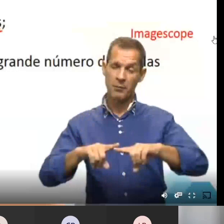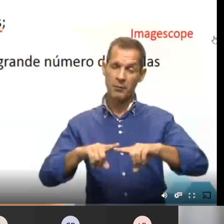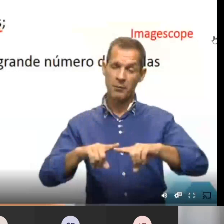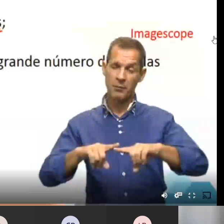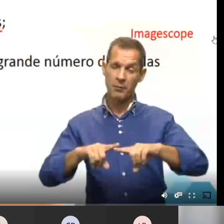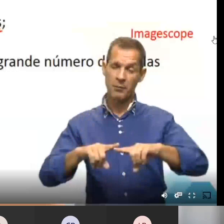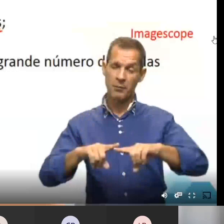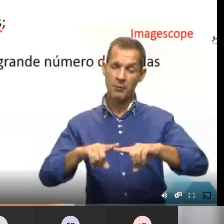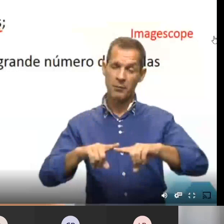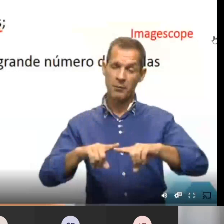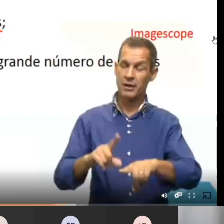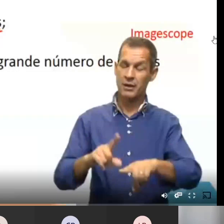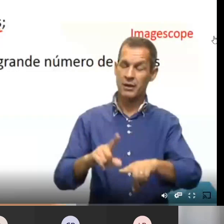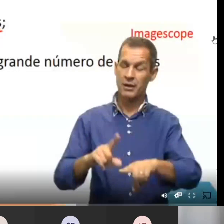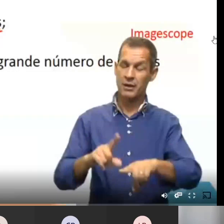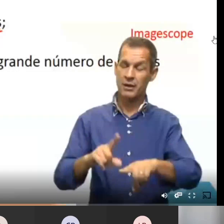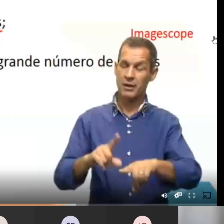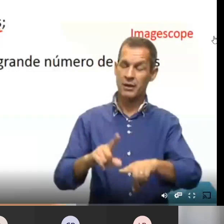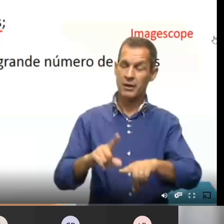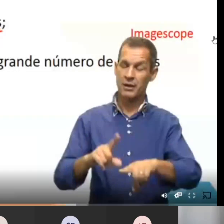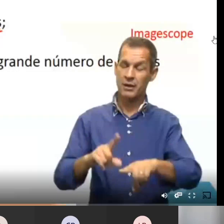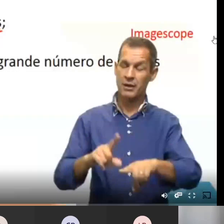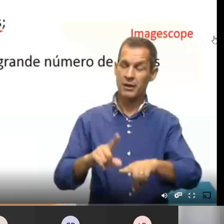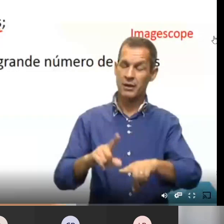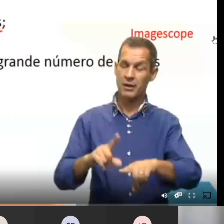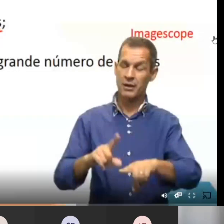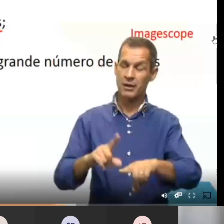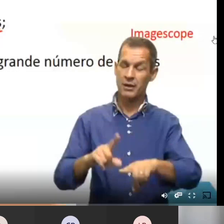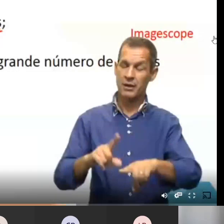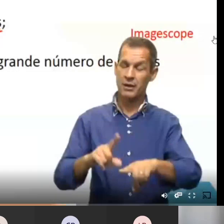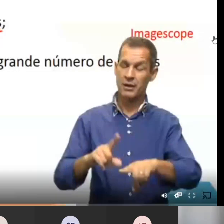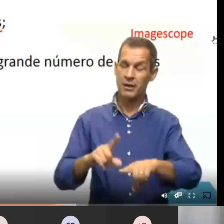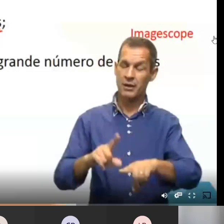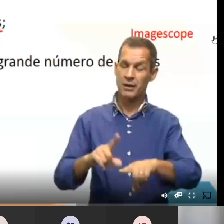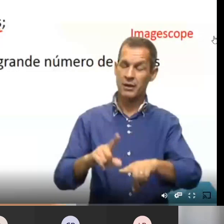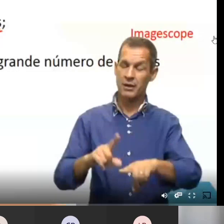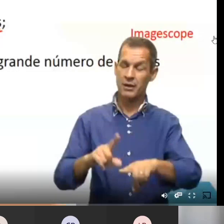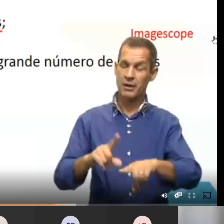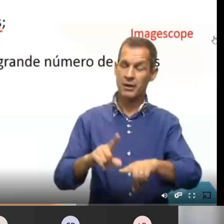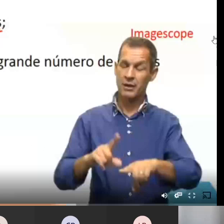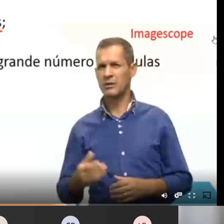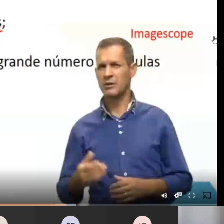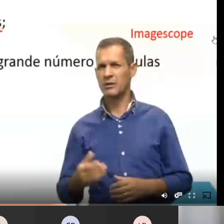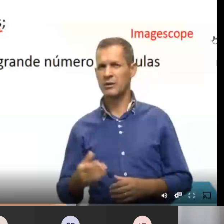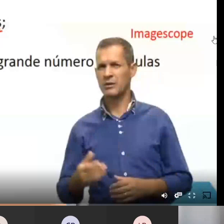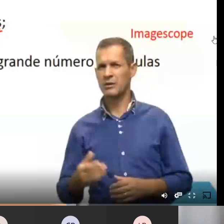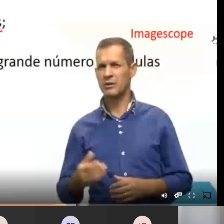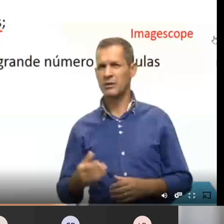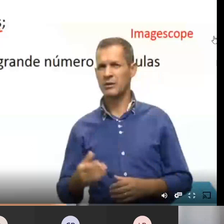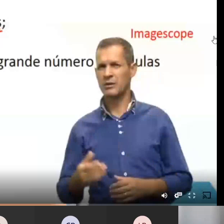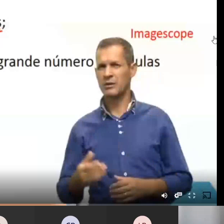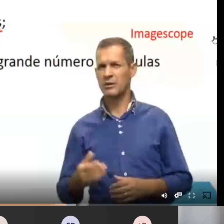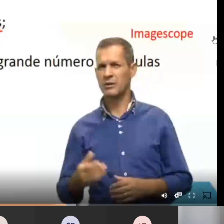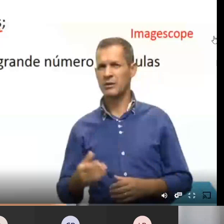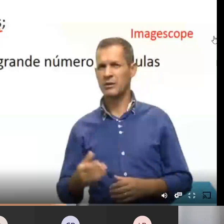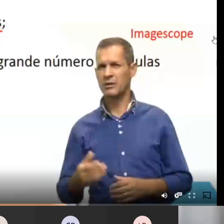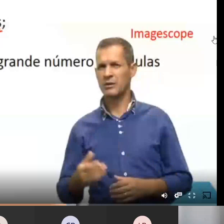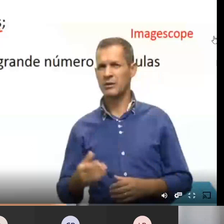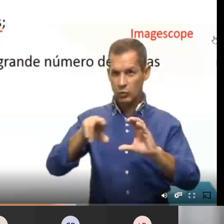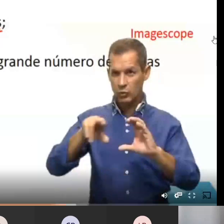mais basofílica, mais escurecida, porque há uma grande quantidade de células nucleadas,